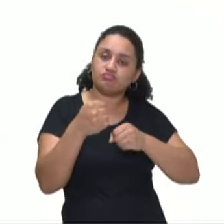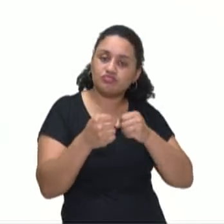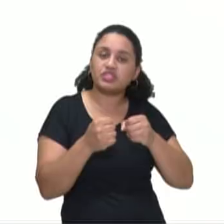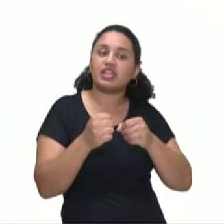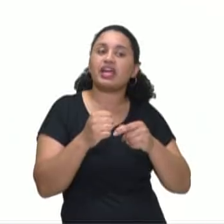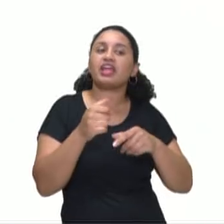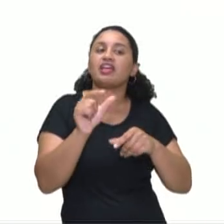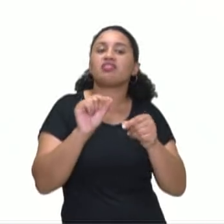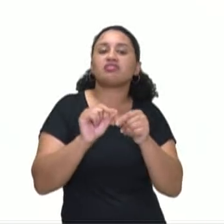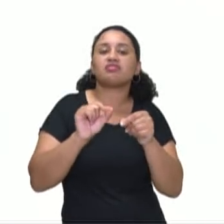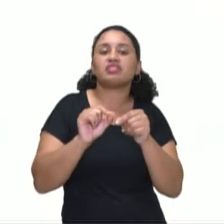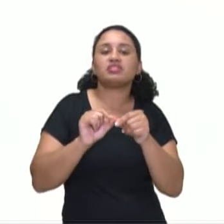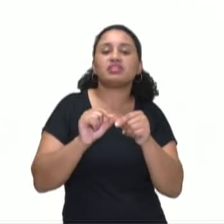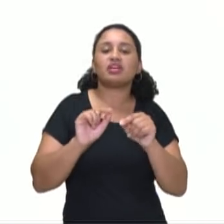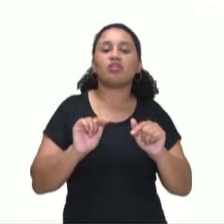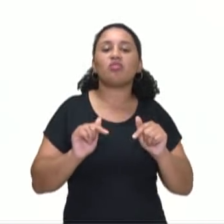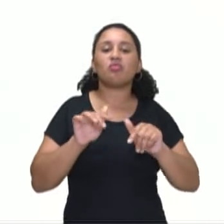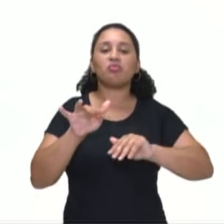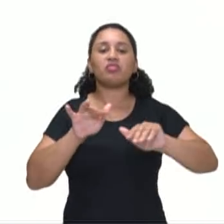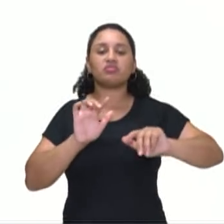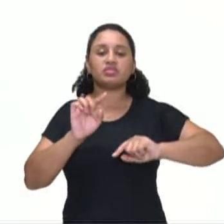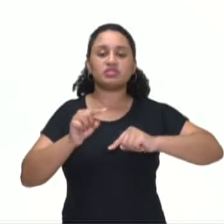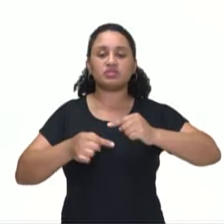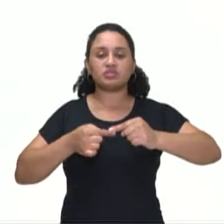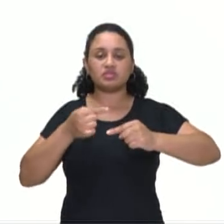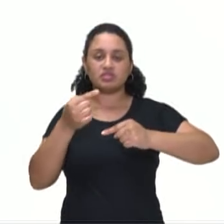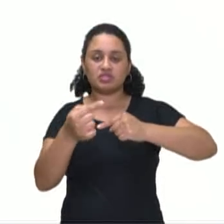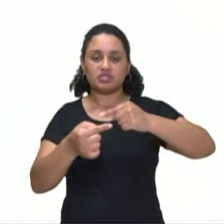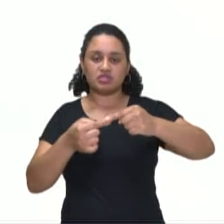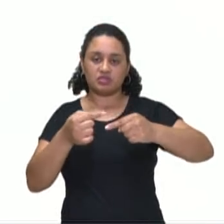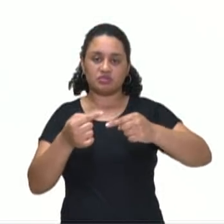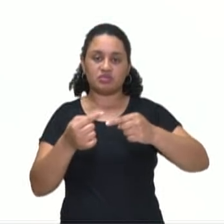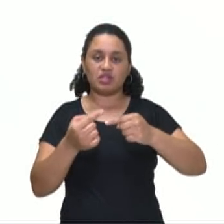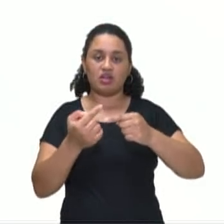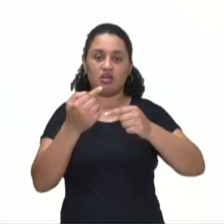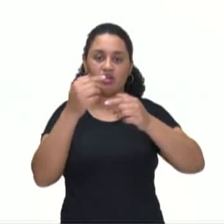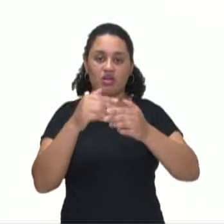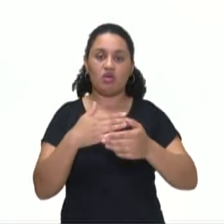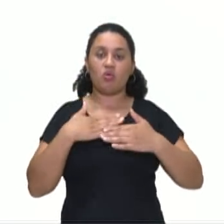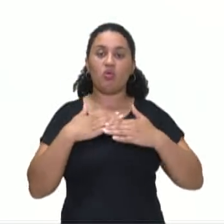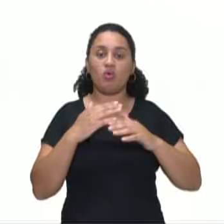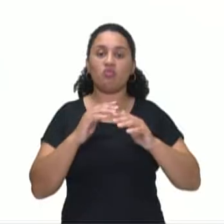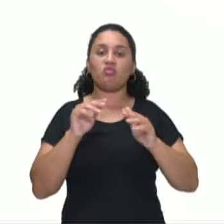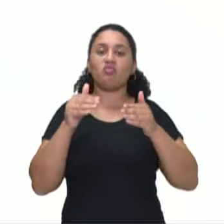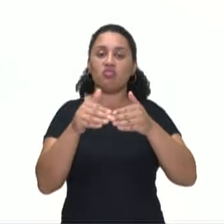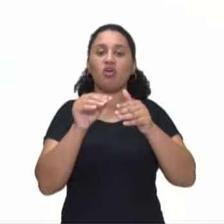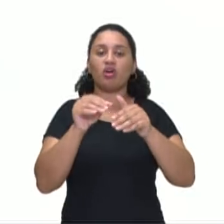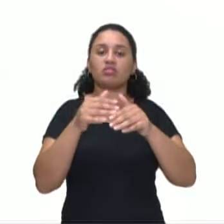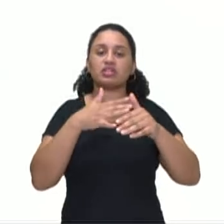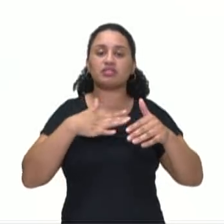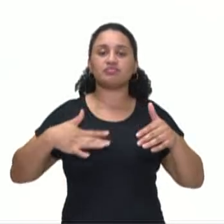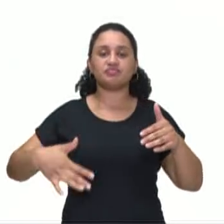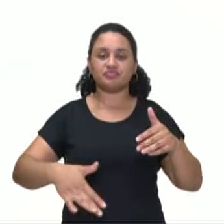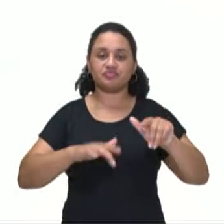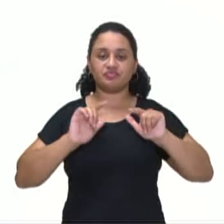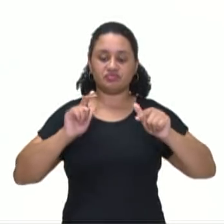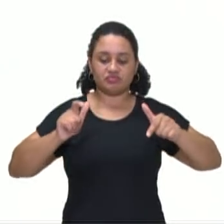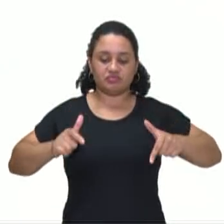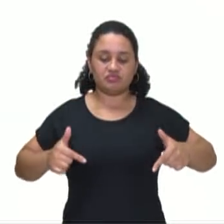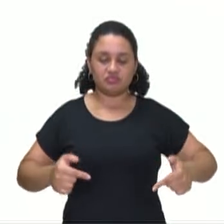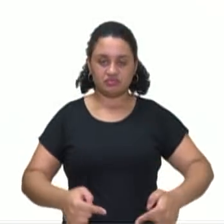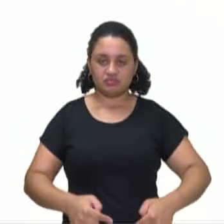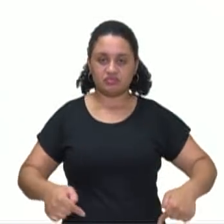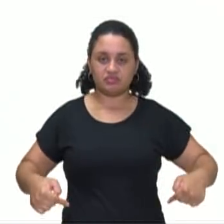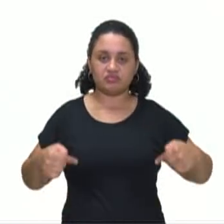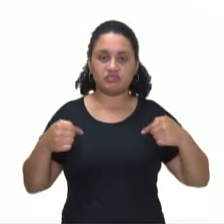em executar um movimento circular com um eixo no abdômen, se mantendo sobre as costas de